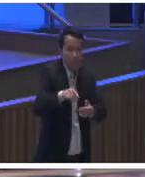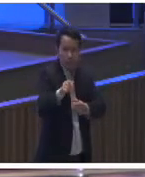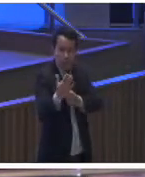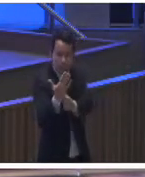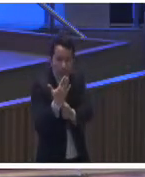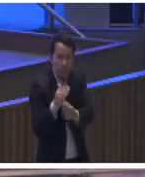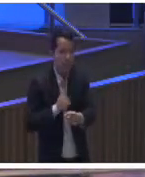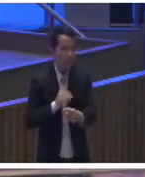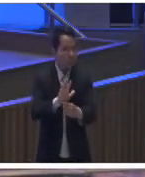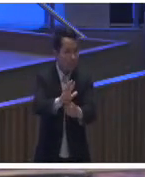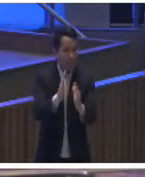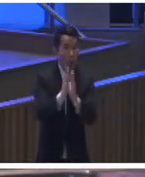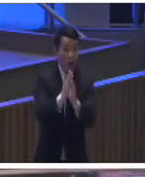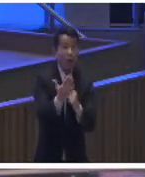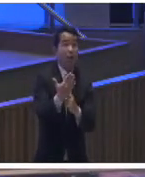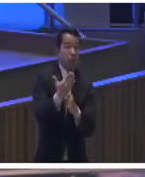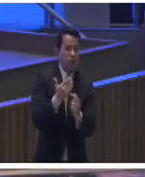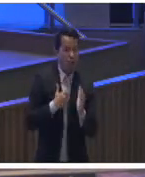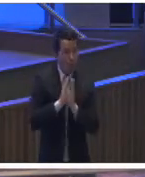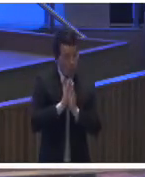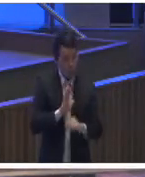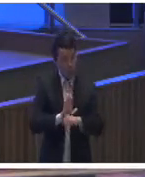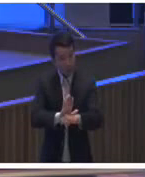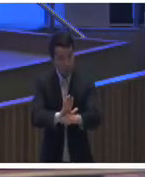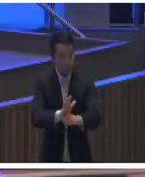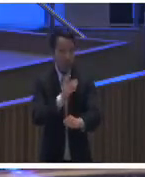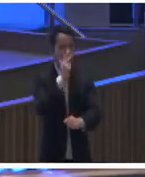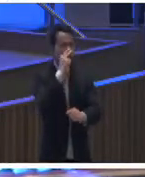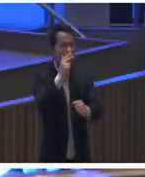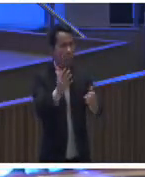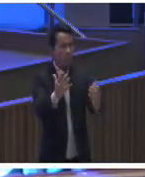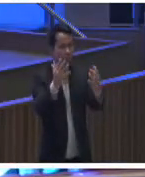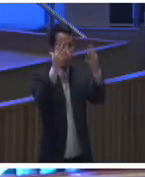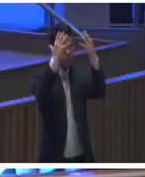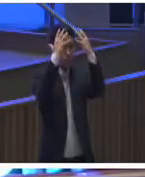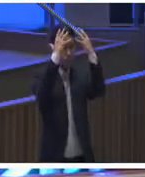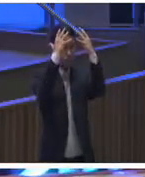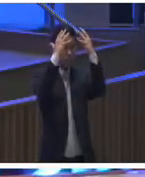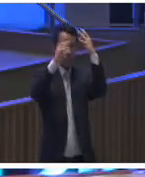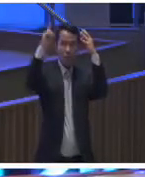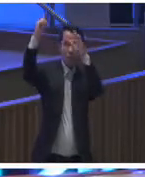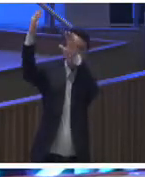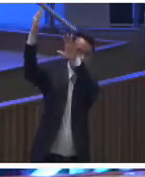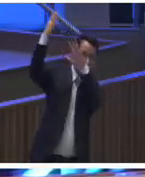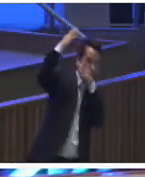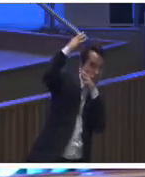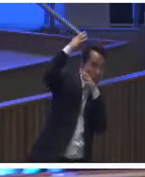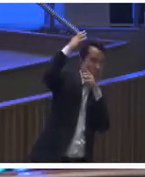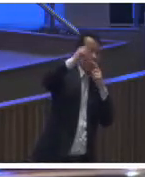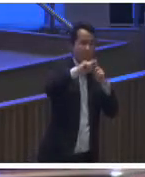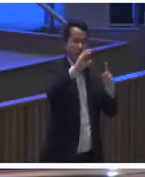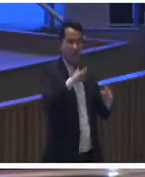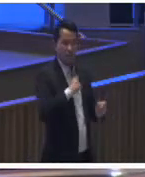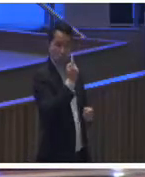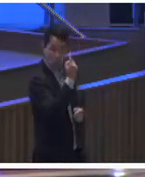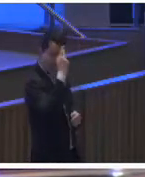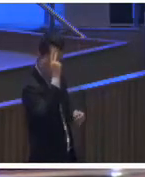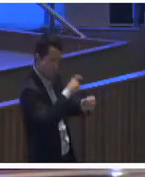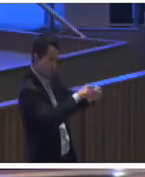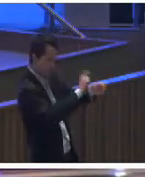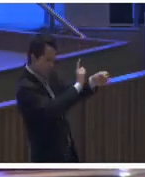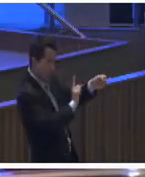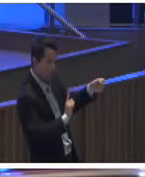Deus. E quando a gente diz, olha, essa pessoa está fora dessa comunhão, porque não condiz com